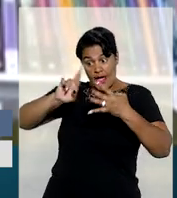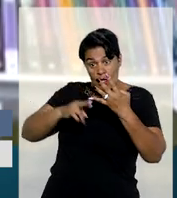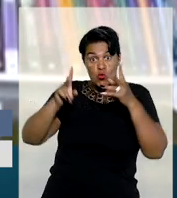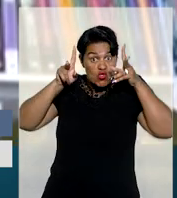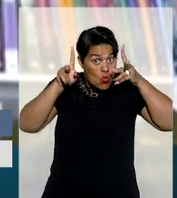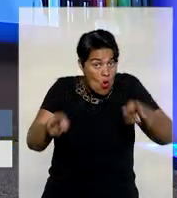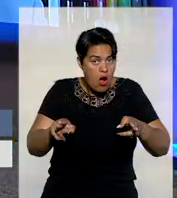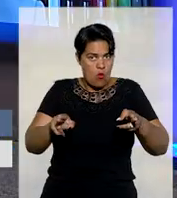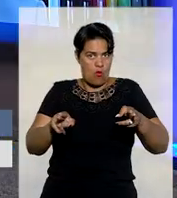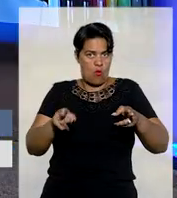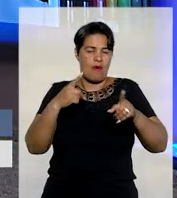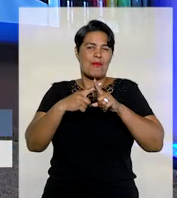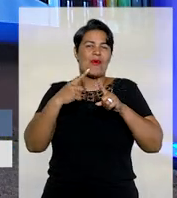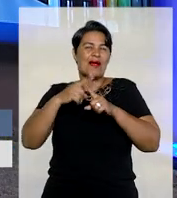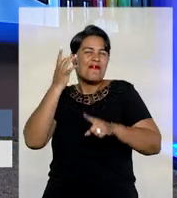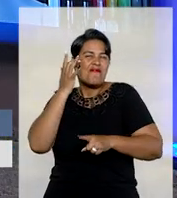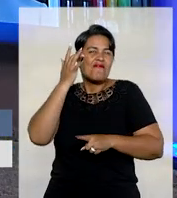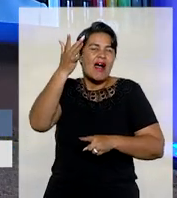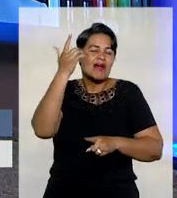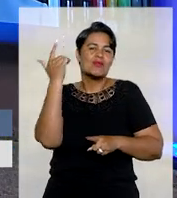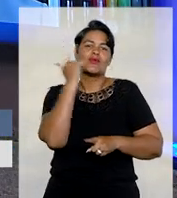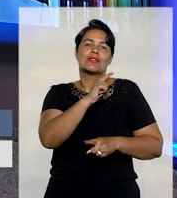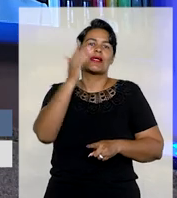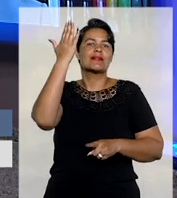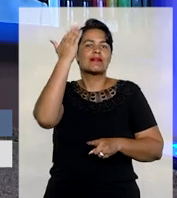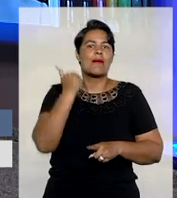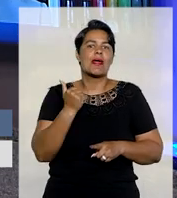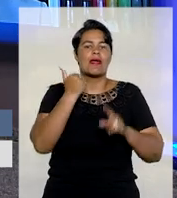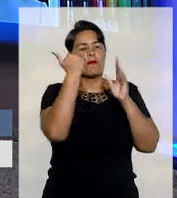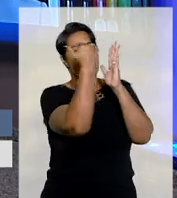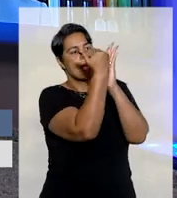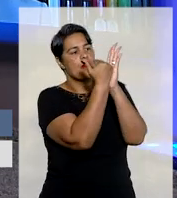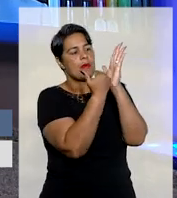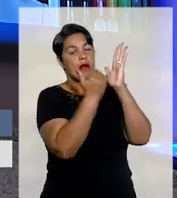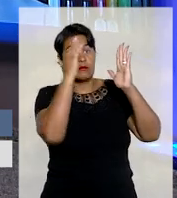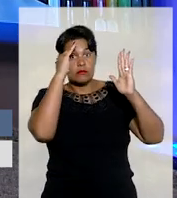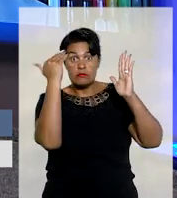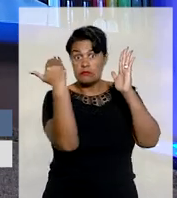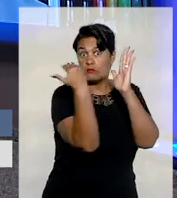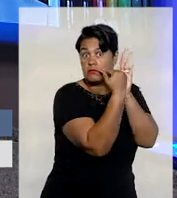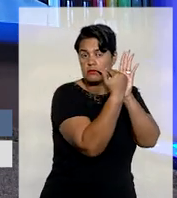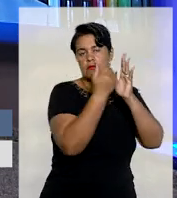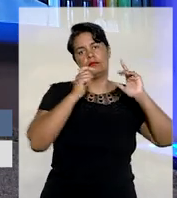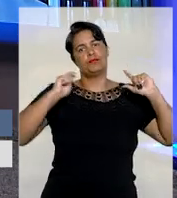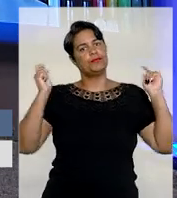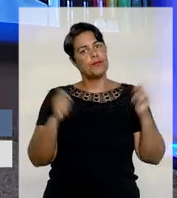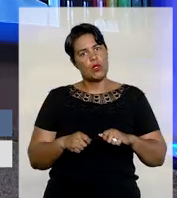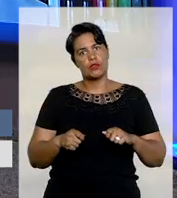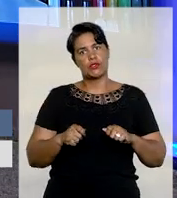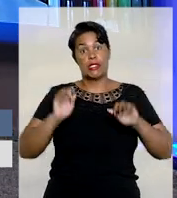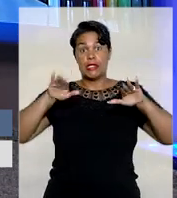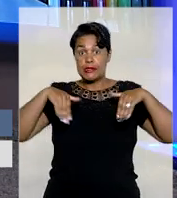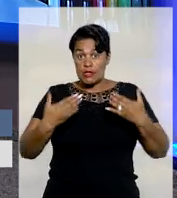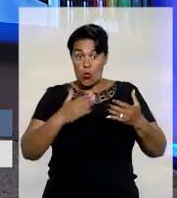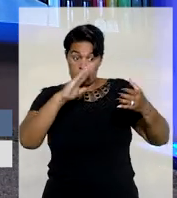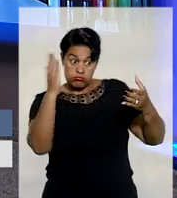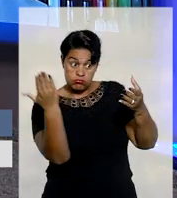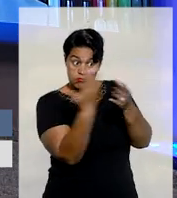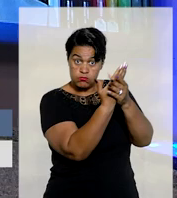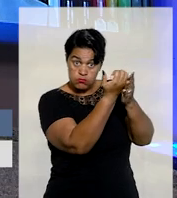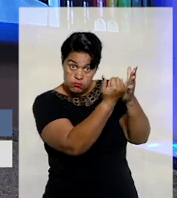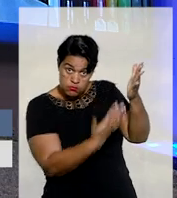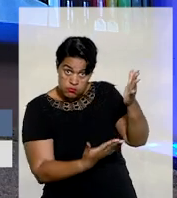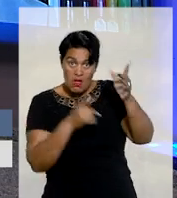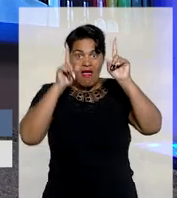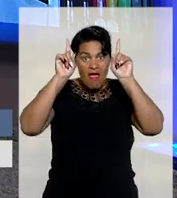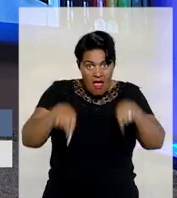a aplicação de tudo que se refere aos recursos, dos princípios recursais, por exemplo, né? Então, a se entender os embargos de declaração